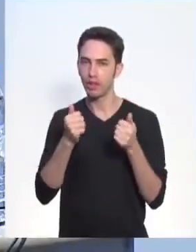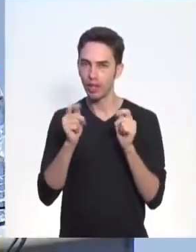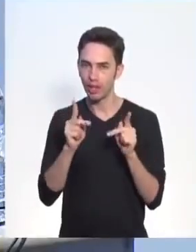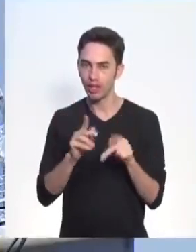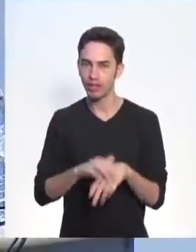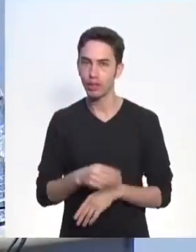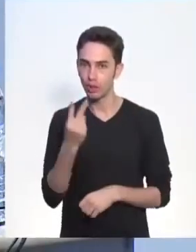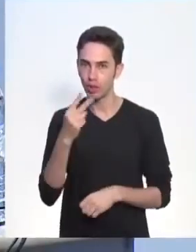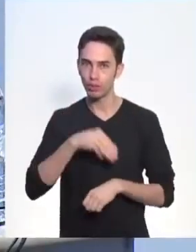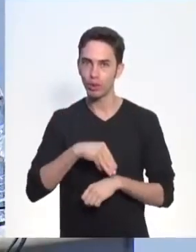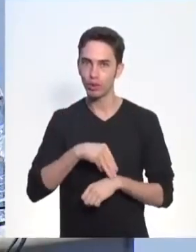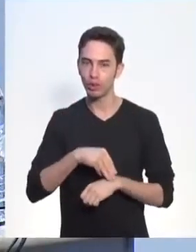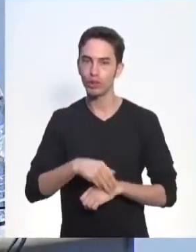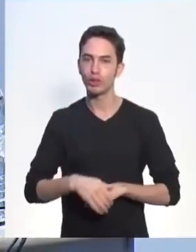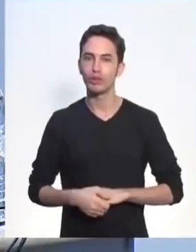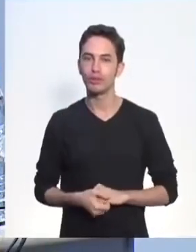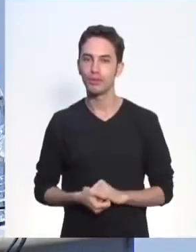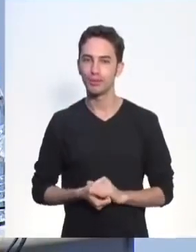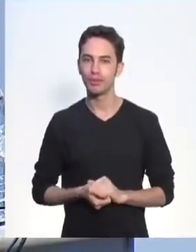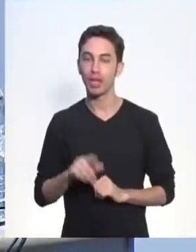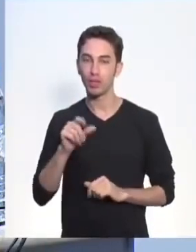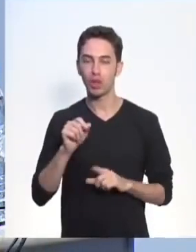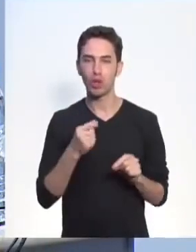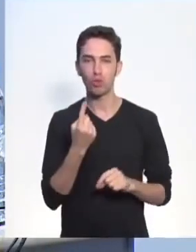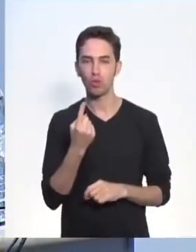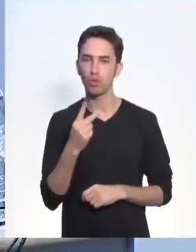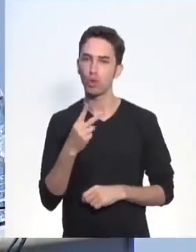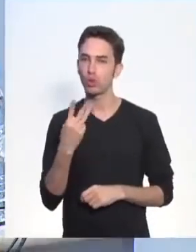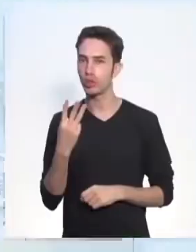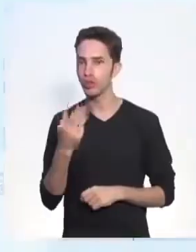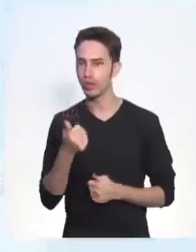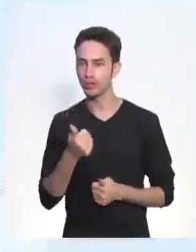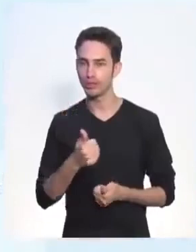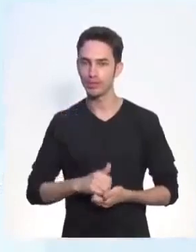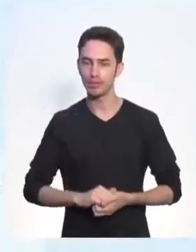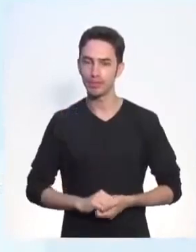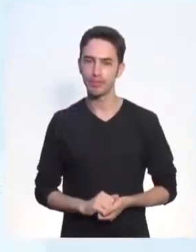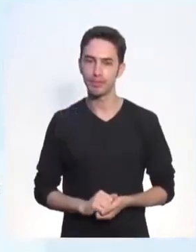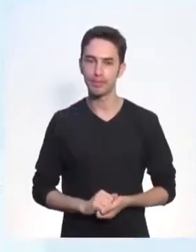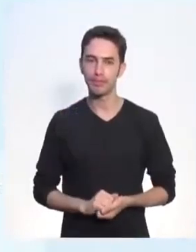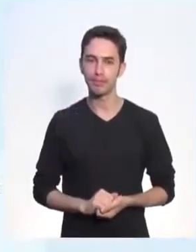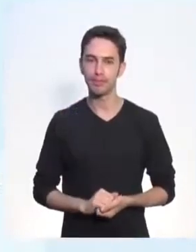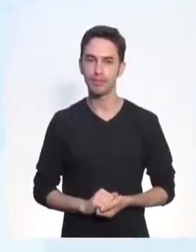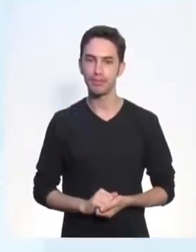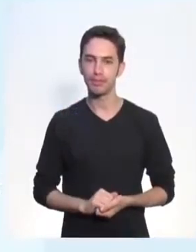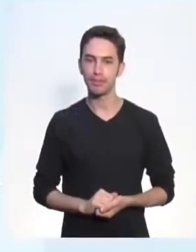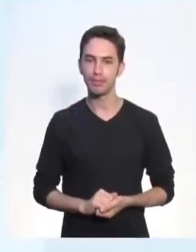Vamos lá, 2 minutinhos para vocês. Escolham imagem 1, 2 ou 3.